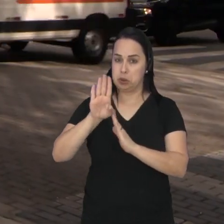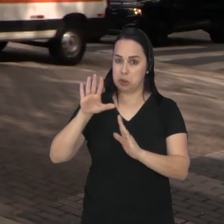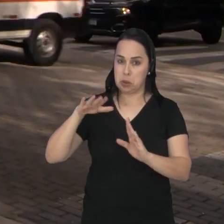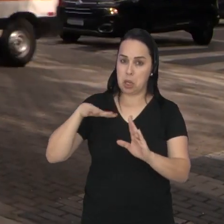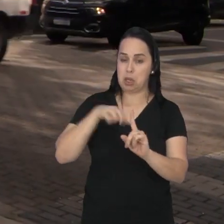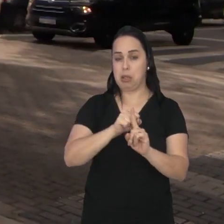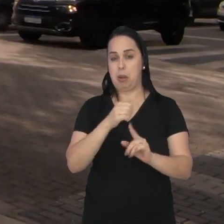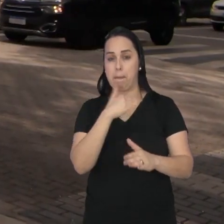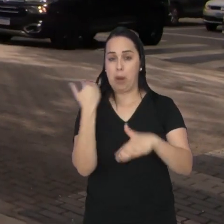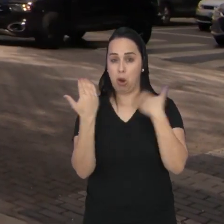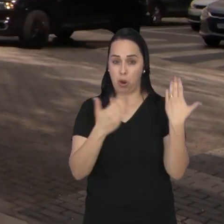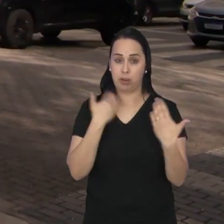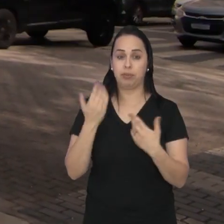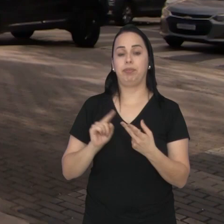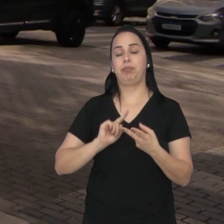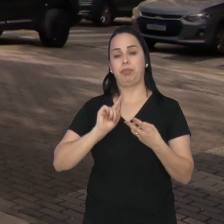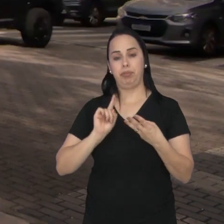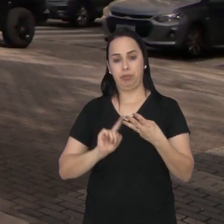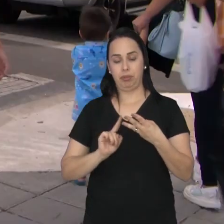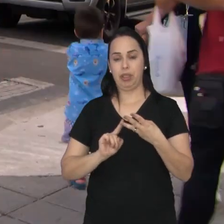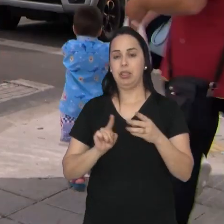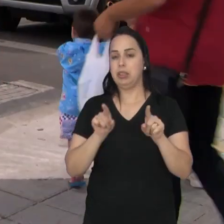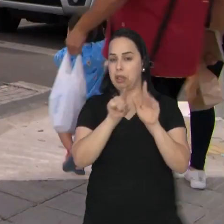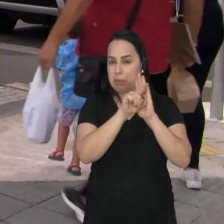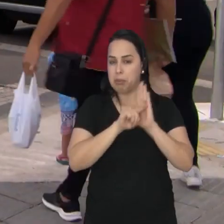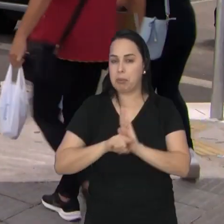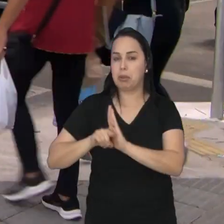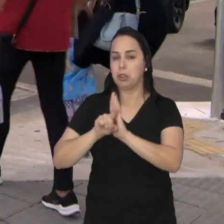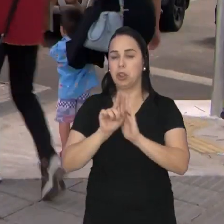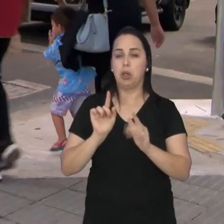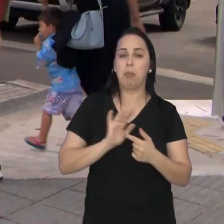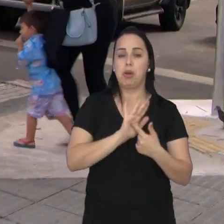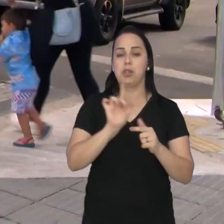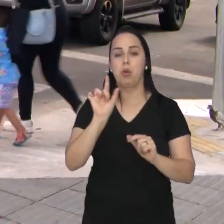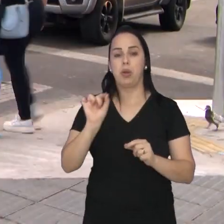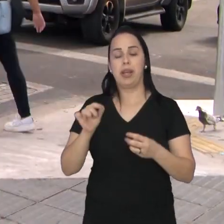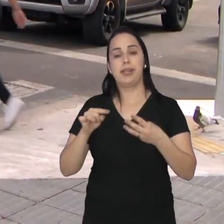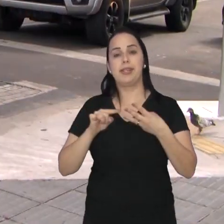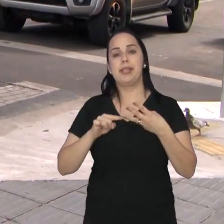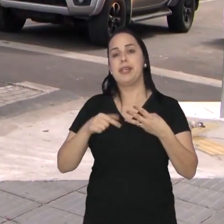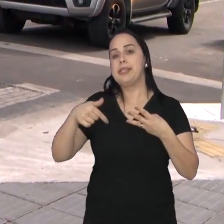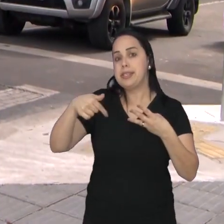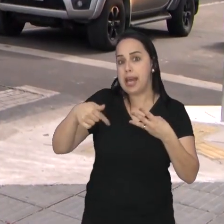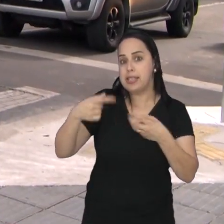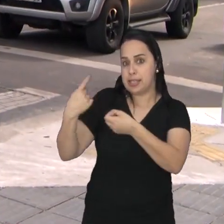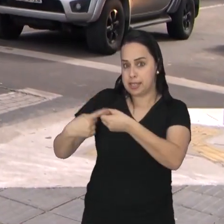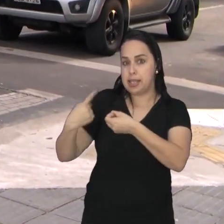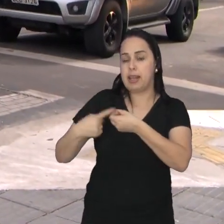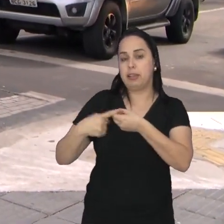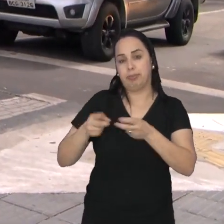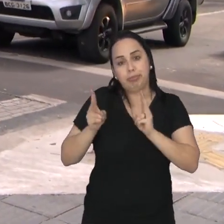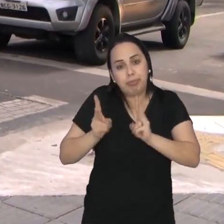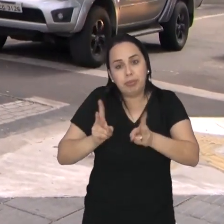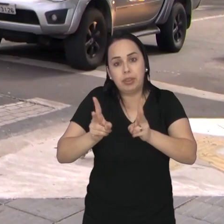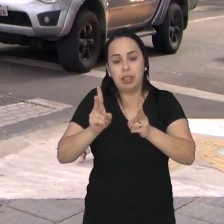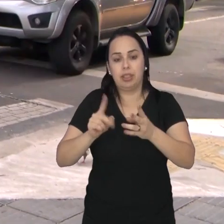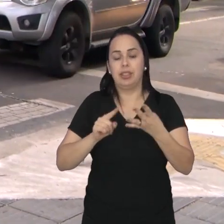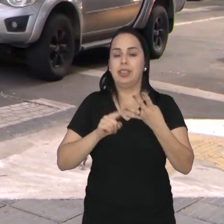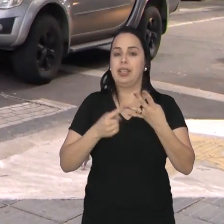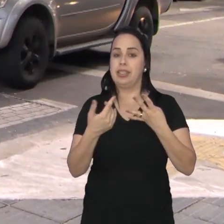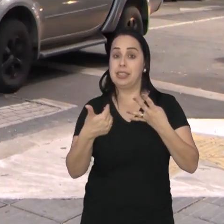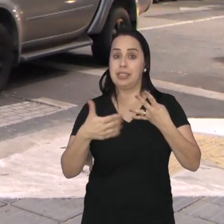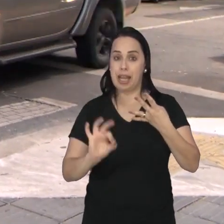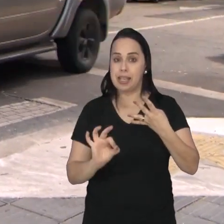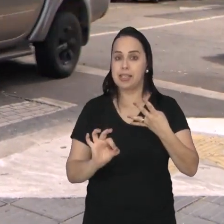registraram aumento no número de mortes no trânsito. Os dados demonstram ainda que 7 cidades mantiveram o mesmo